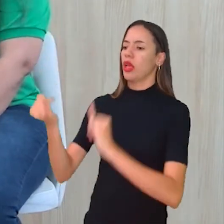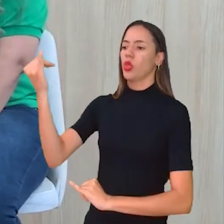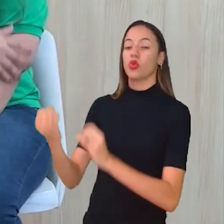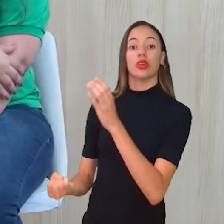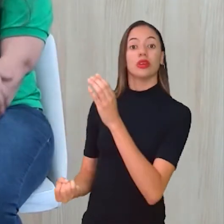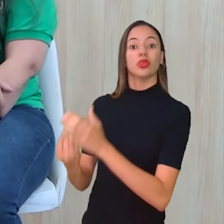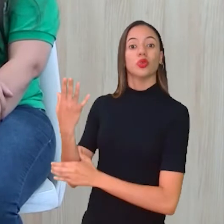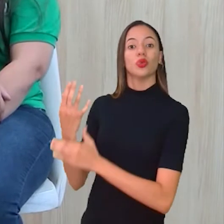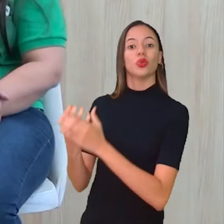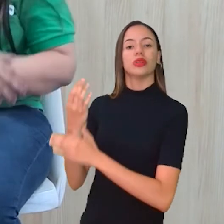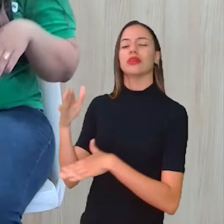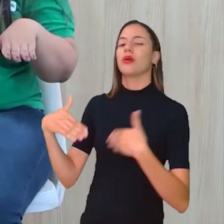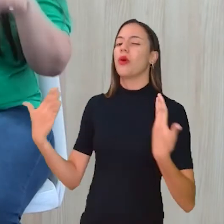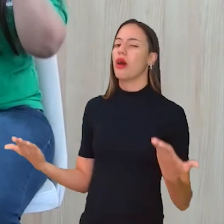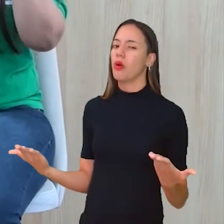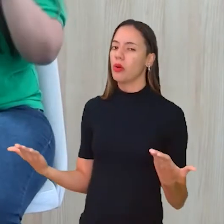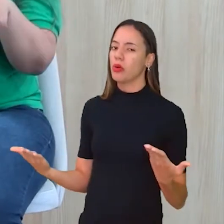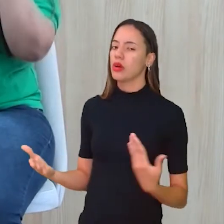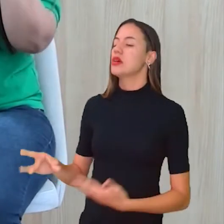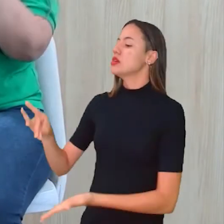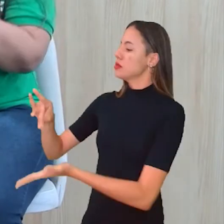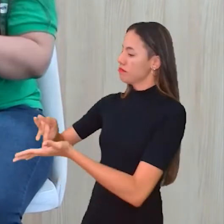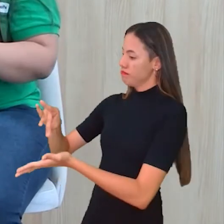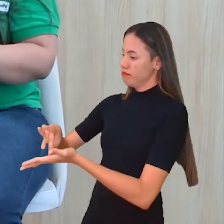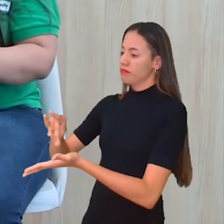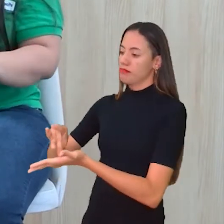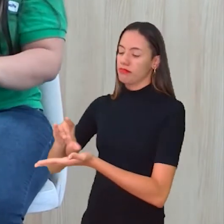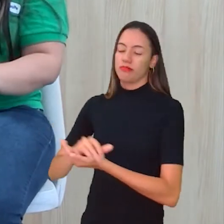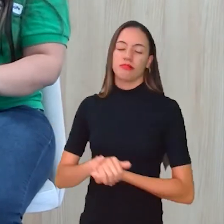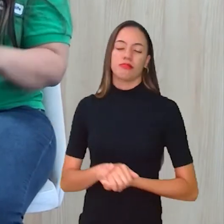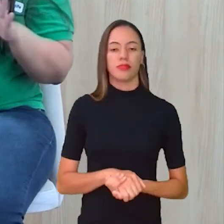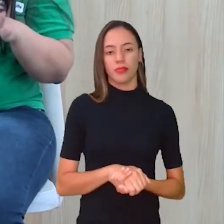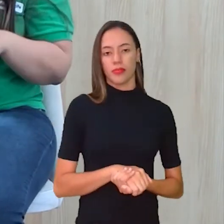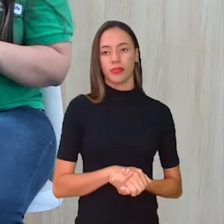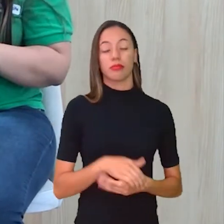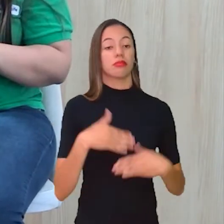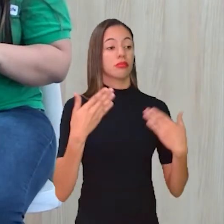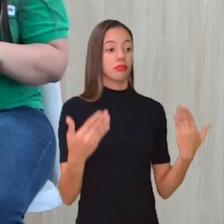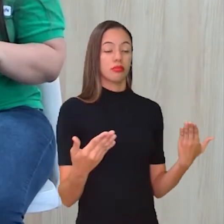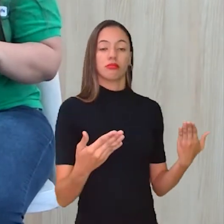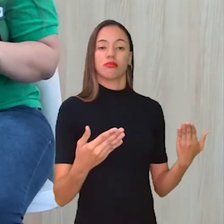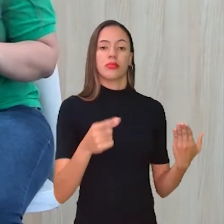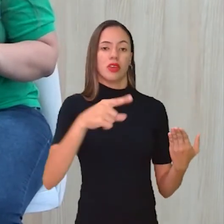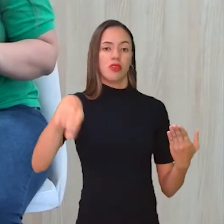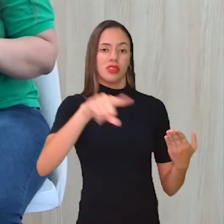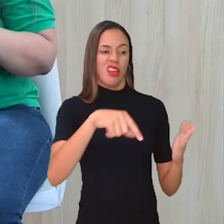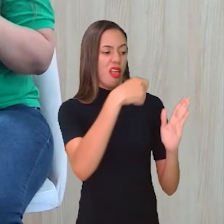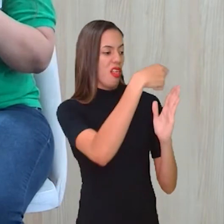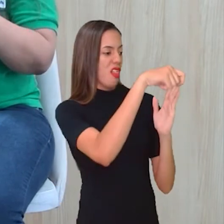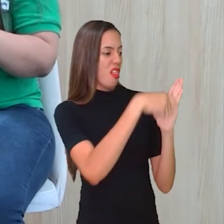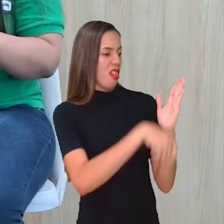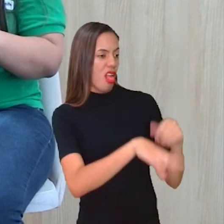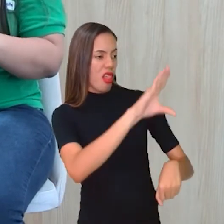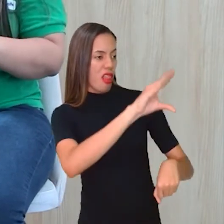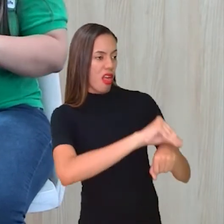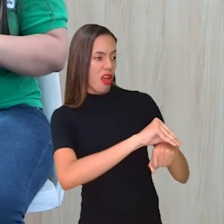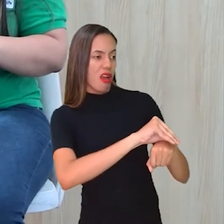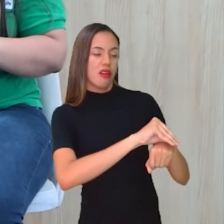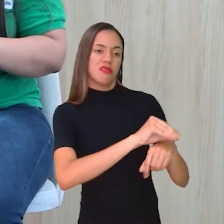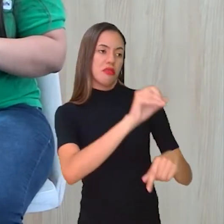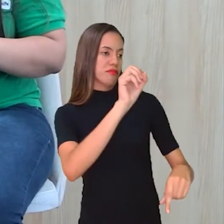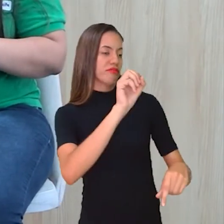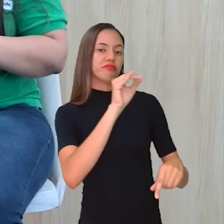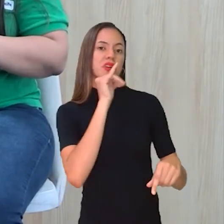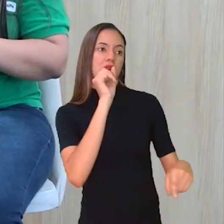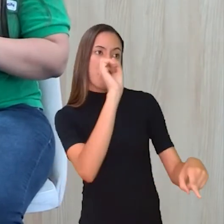surgindo também, né, Exatamente. ao mesmo tempo. E não precisa você escrever, tirar foto,